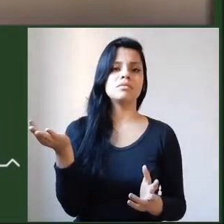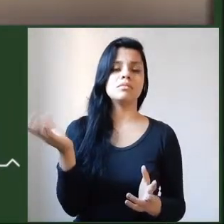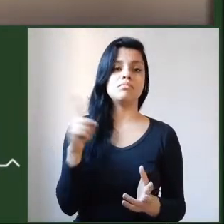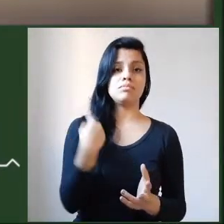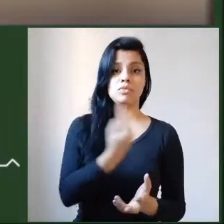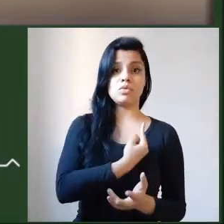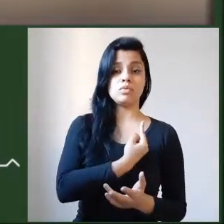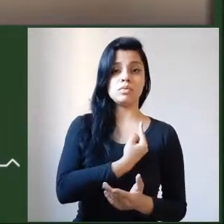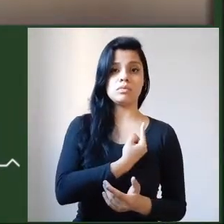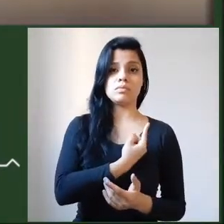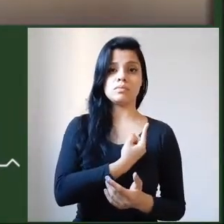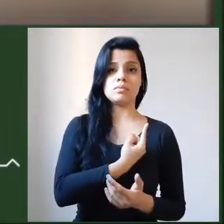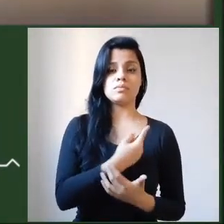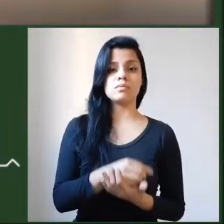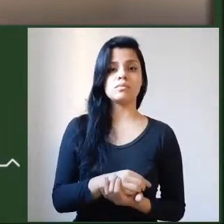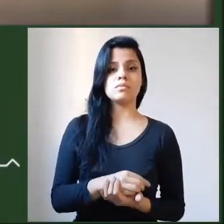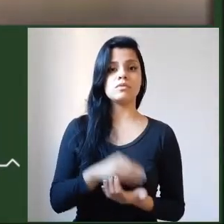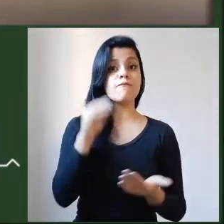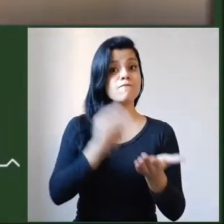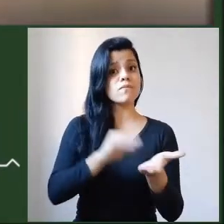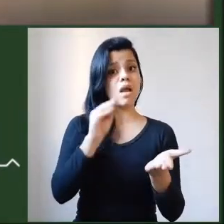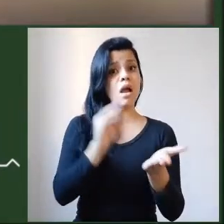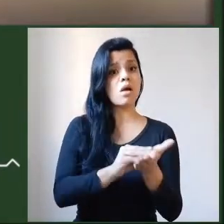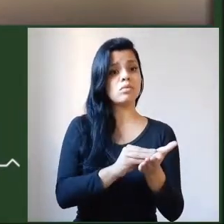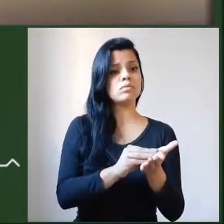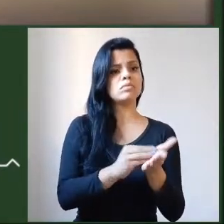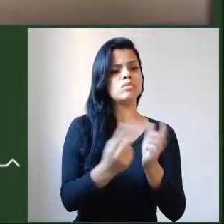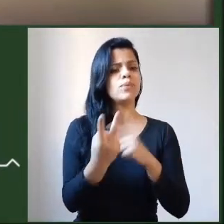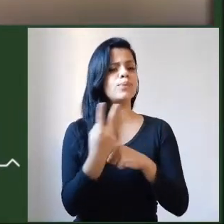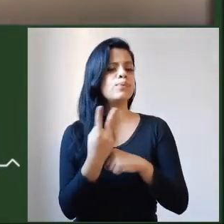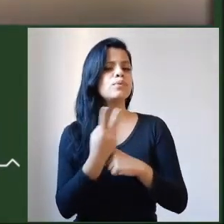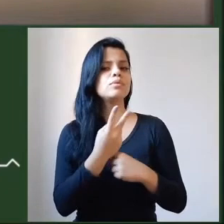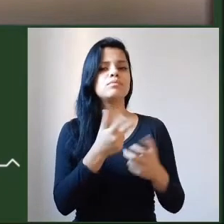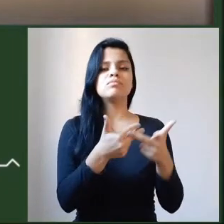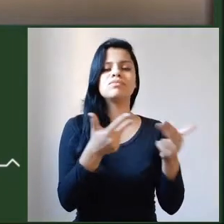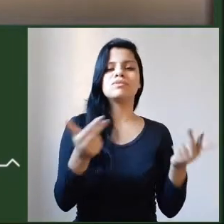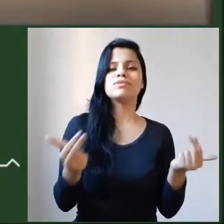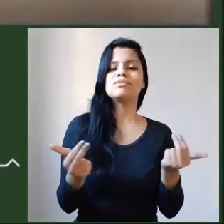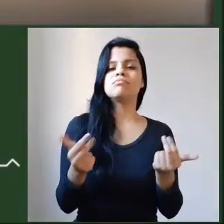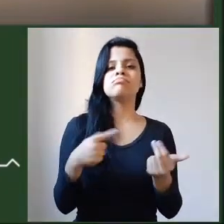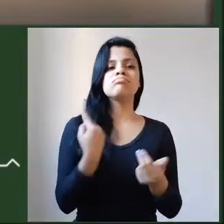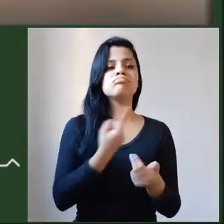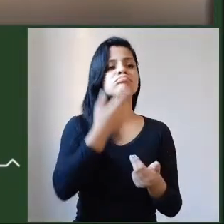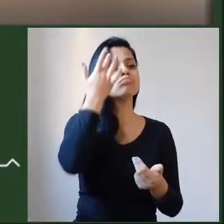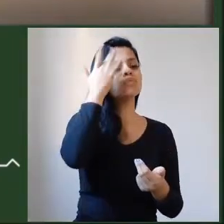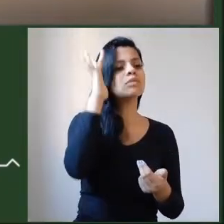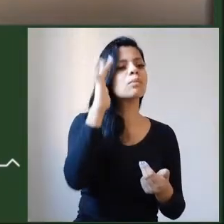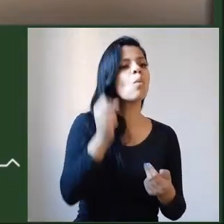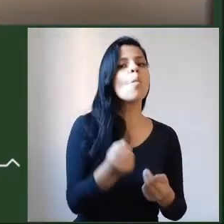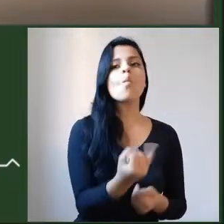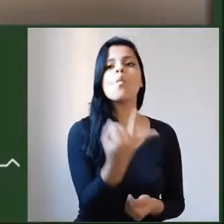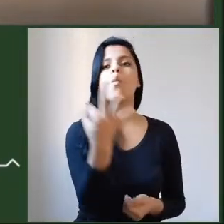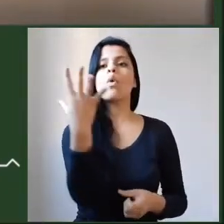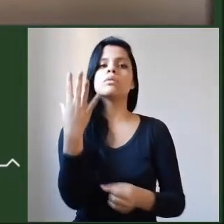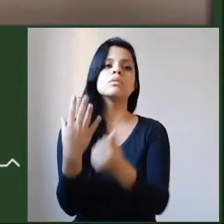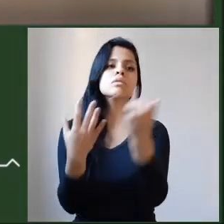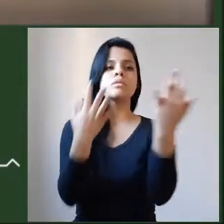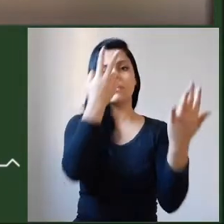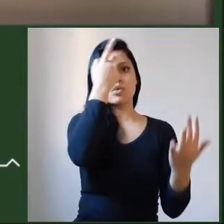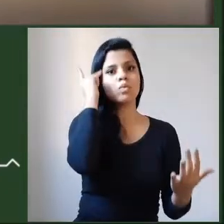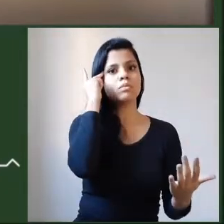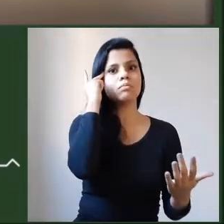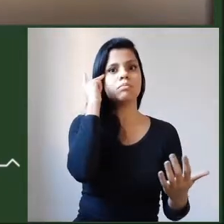quantos pacientes a gente tem, da quantidade real de casos, né? A gente tem uma subnotificação muito importante. Então, a partir